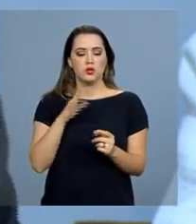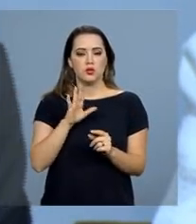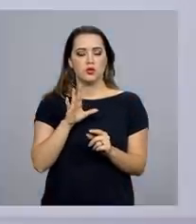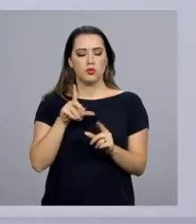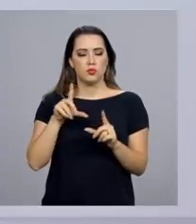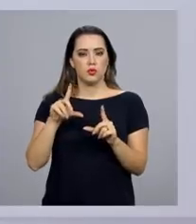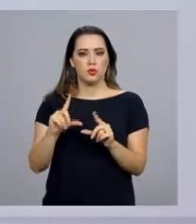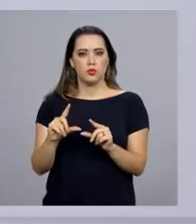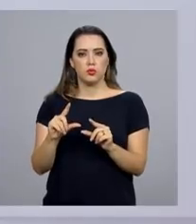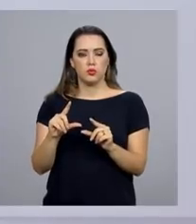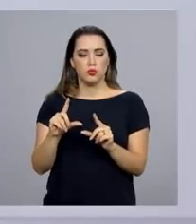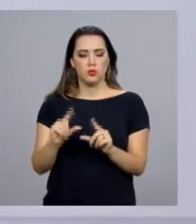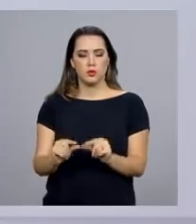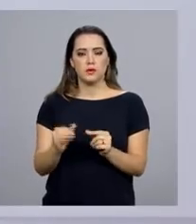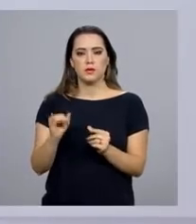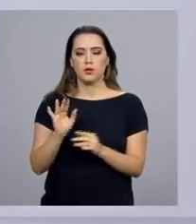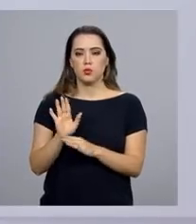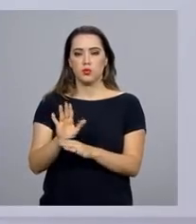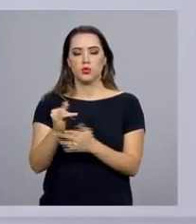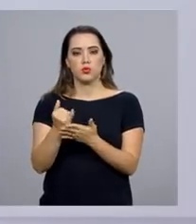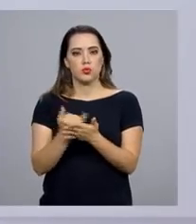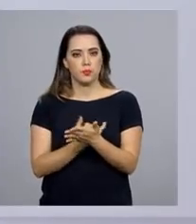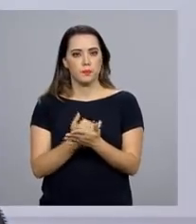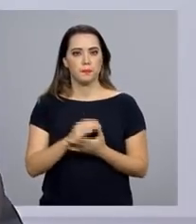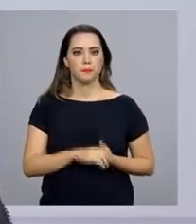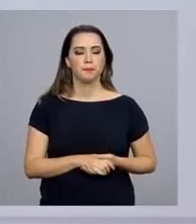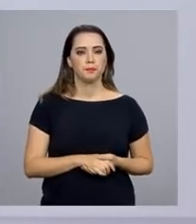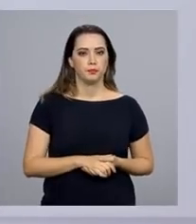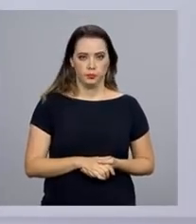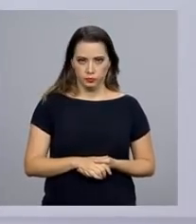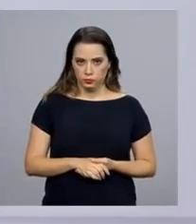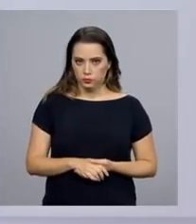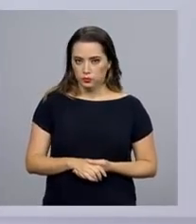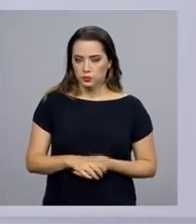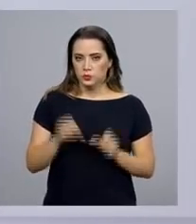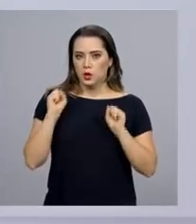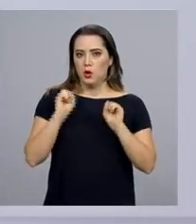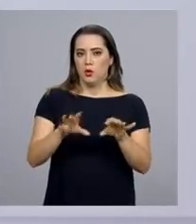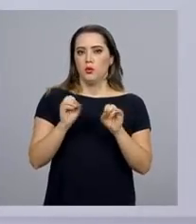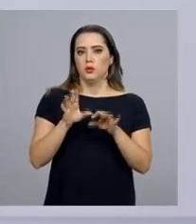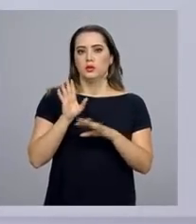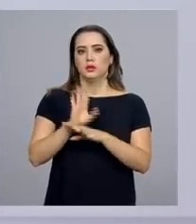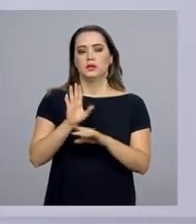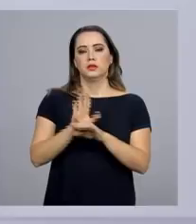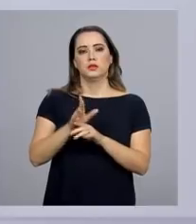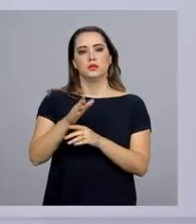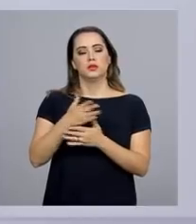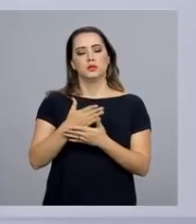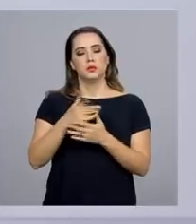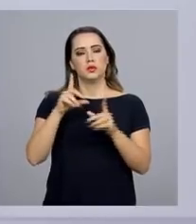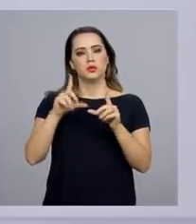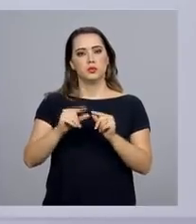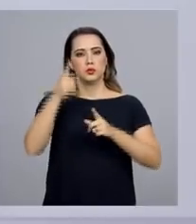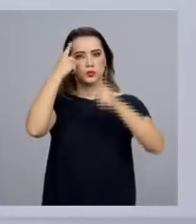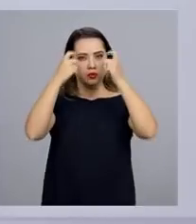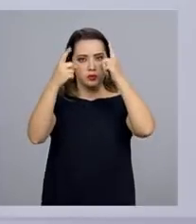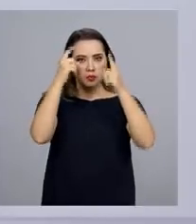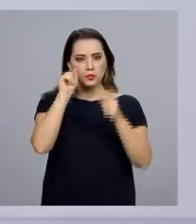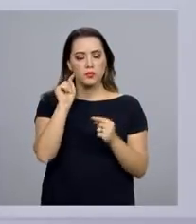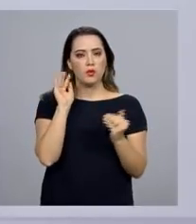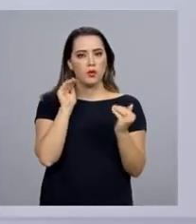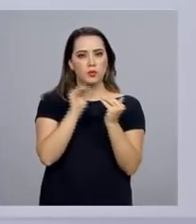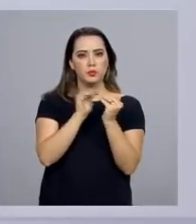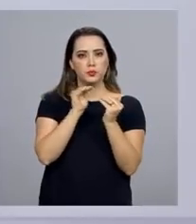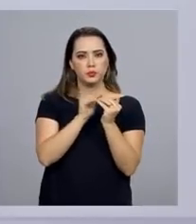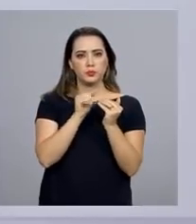tributário a educação como ferramenta no combate à violência essa é a meta de um acordo assinado pelos ministérios